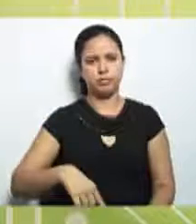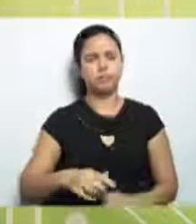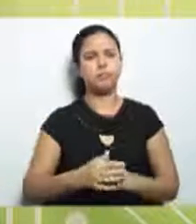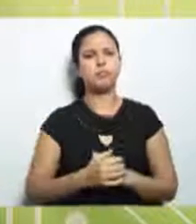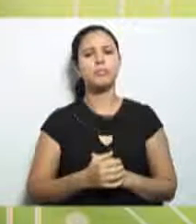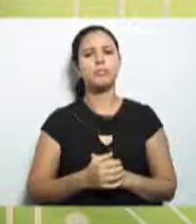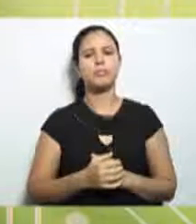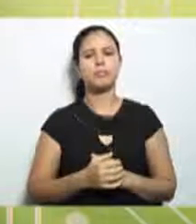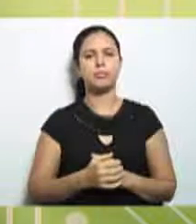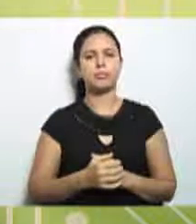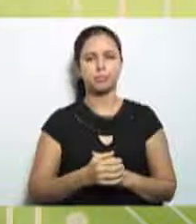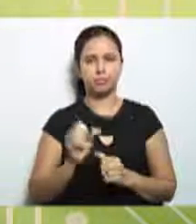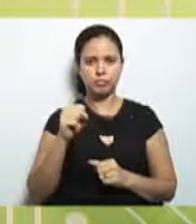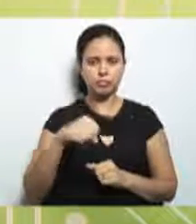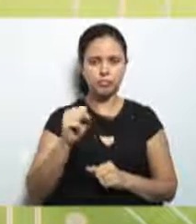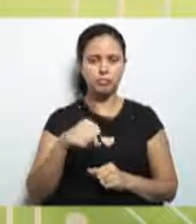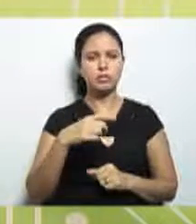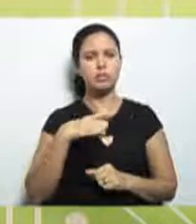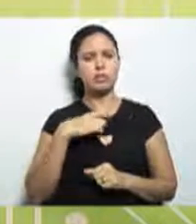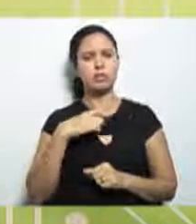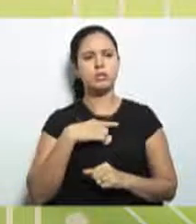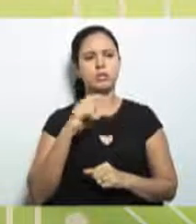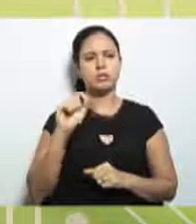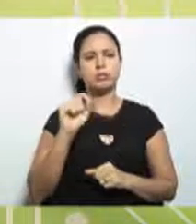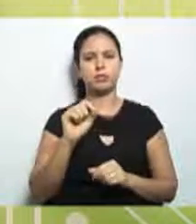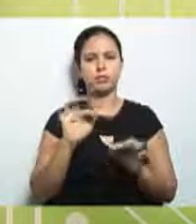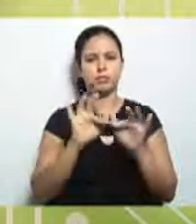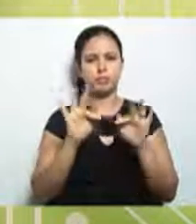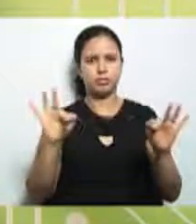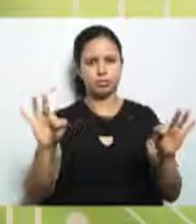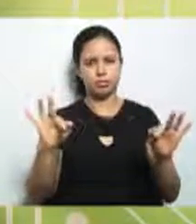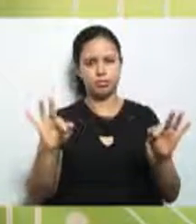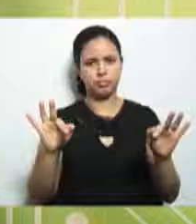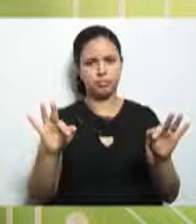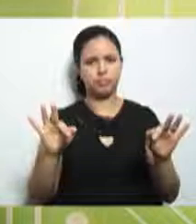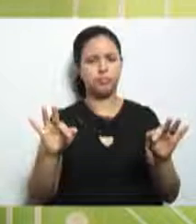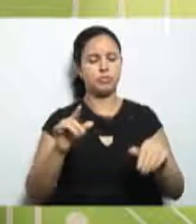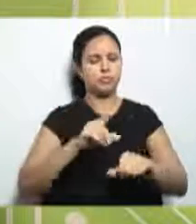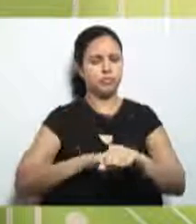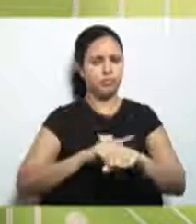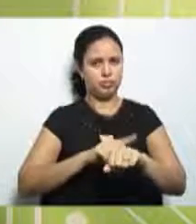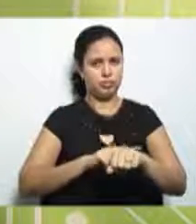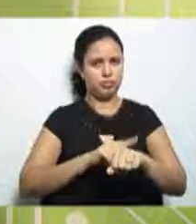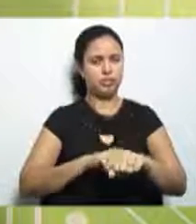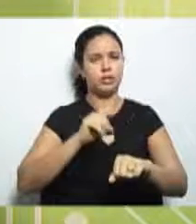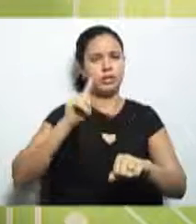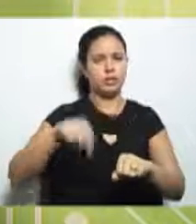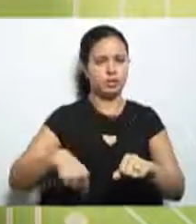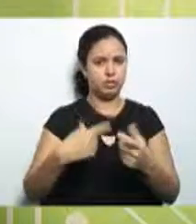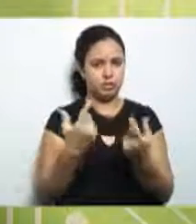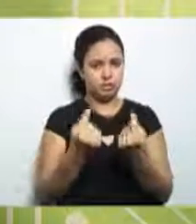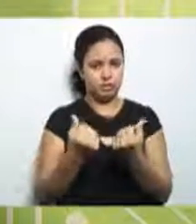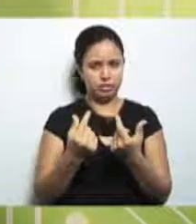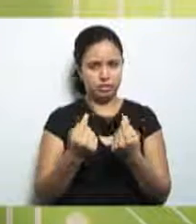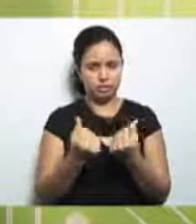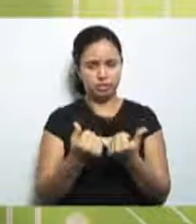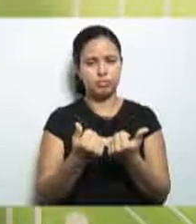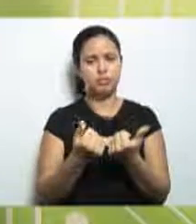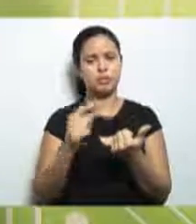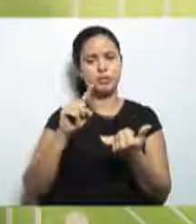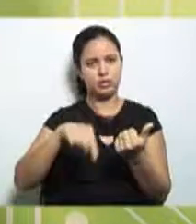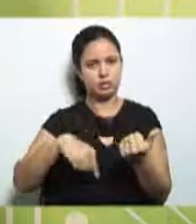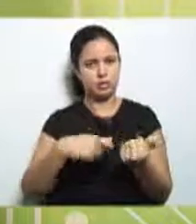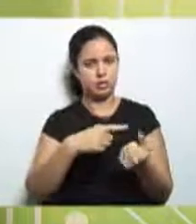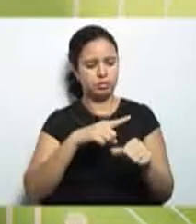produzidos. Exatamente. E aí a gente tem aquela expressão que tempo é dinheiro, né? Justamente é o tempo de